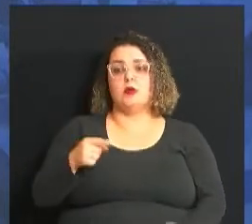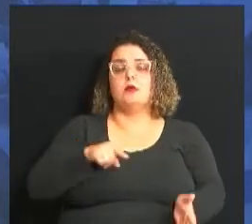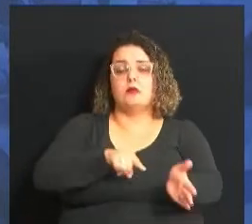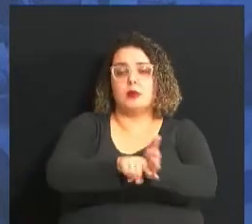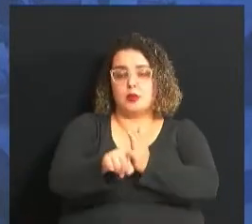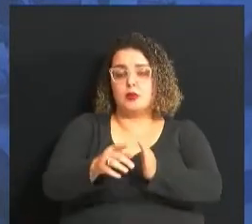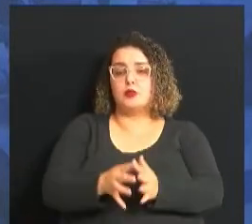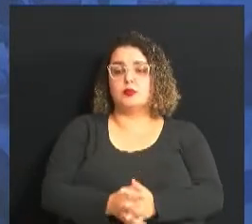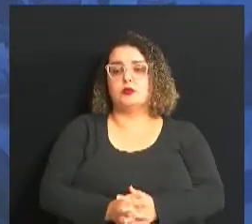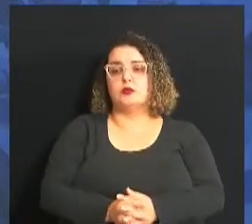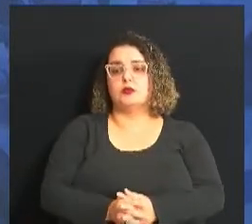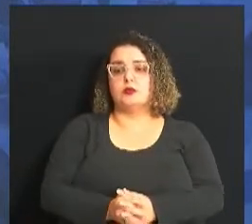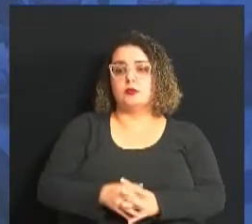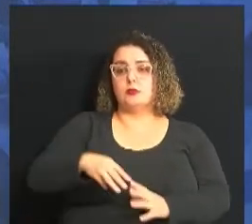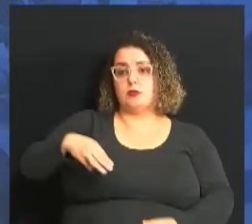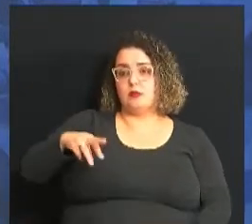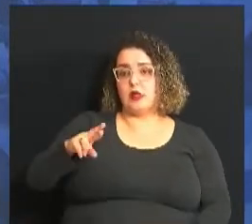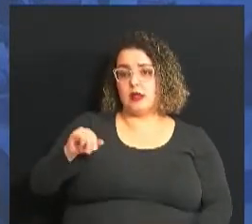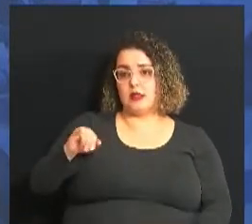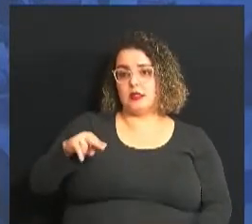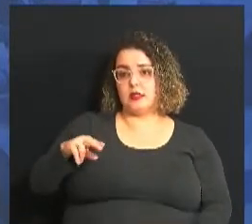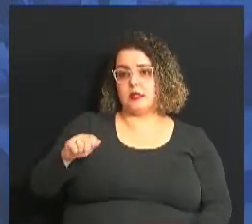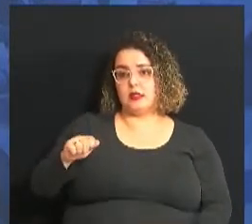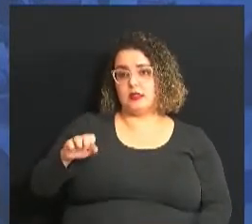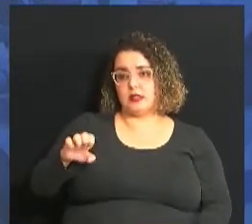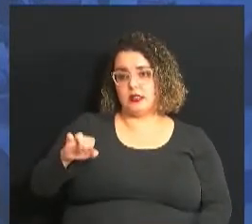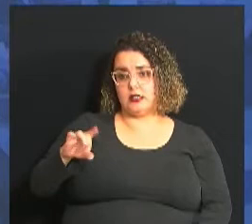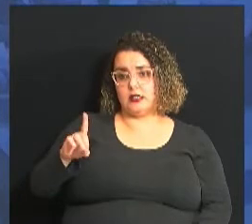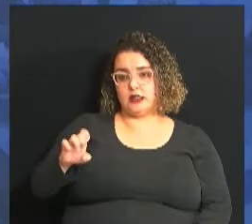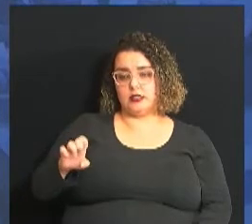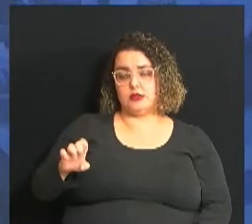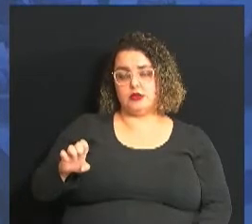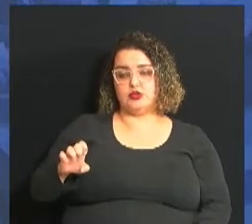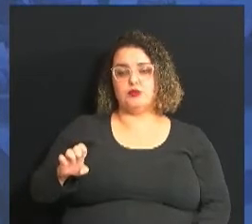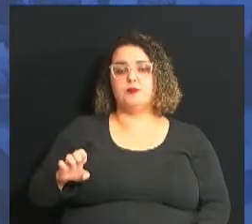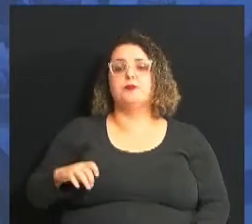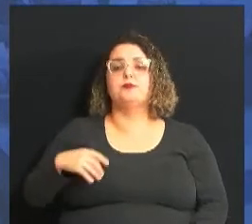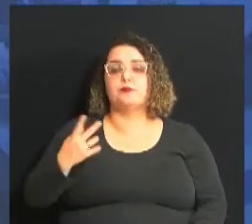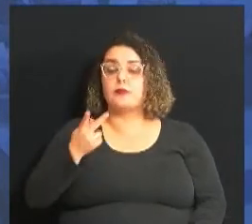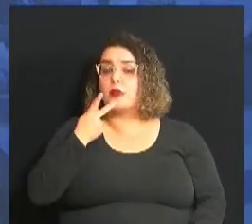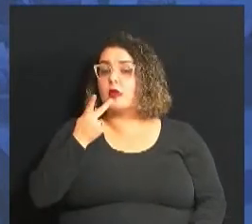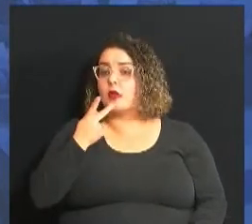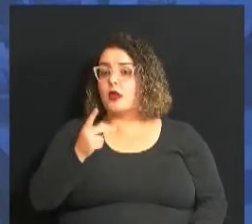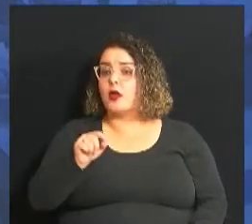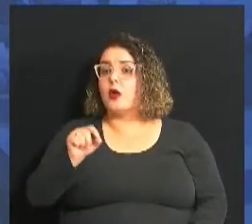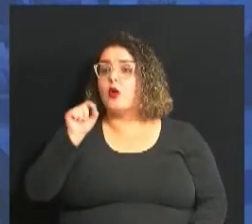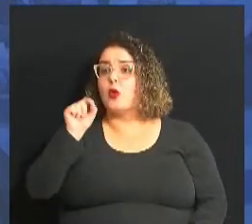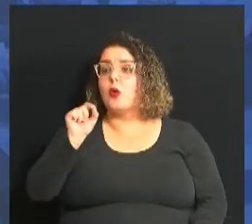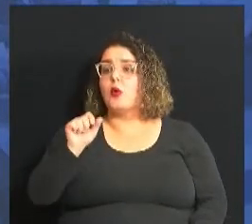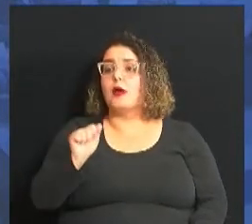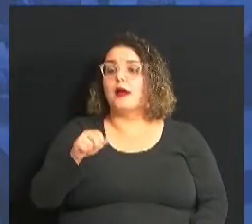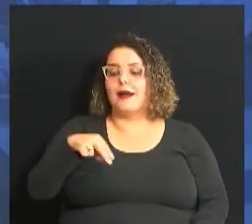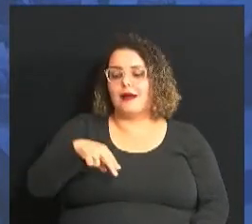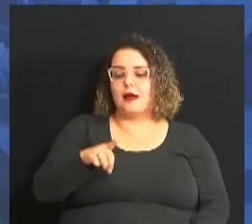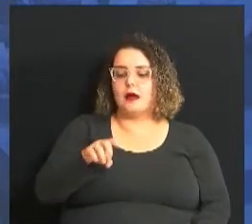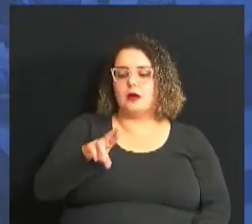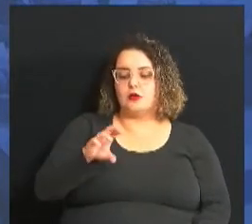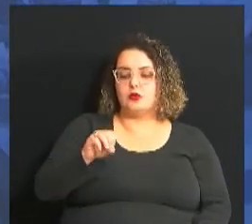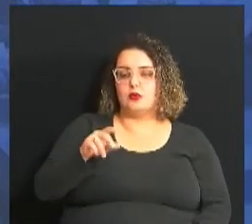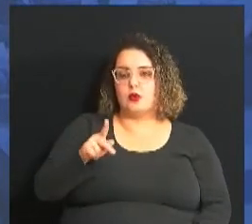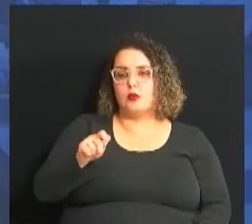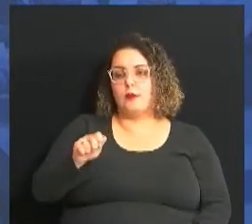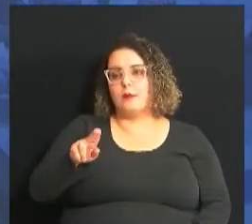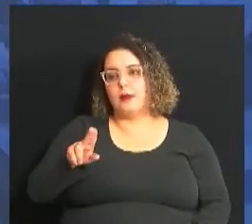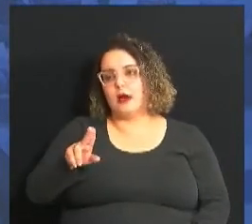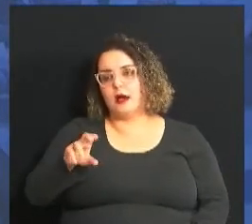da Marineide, ela é da Vila Georgina. Ela fala o seguinte: o que é a andropausa e o que pode causar